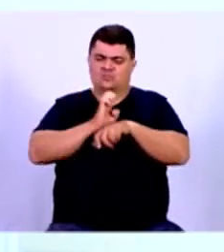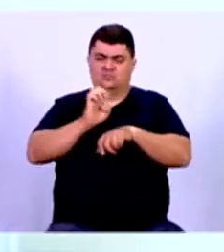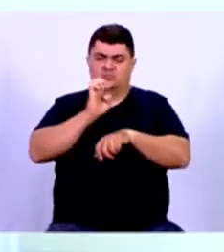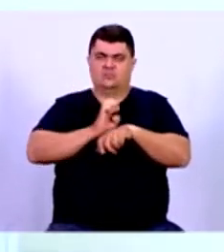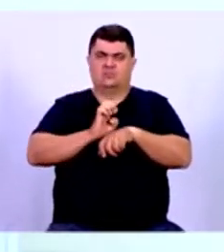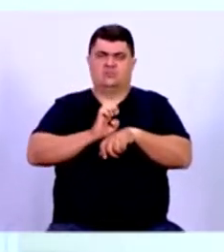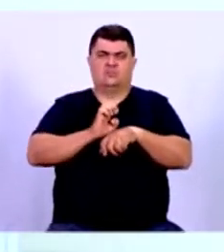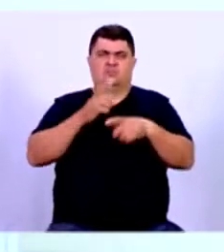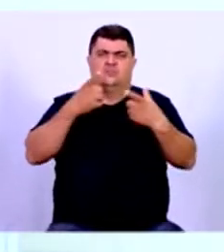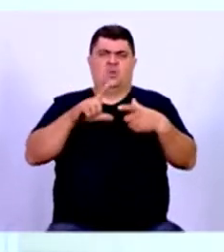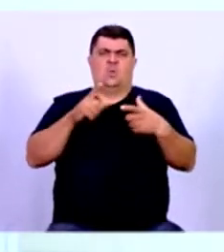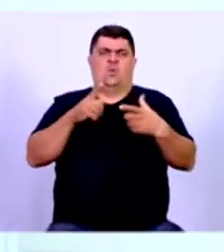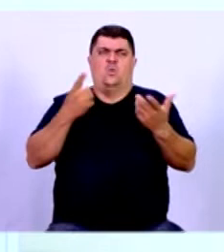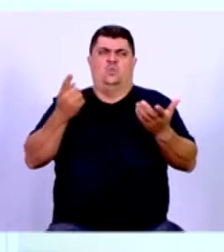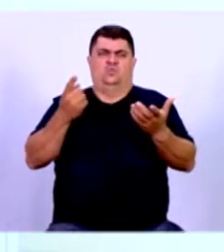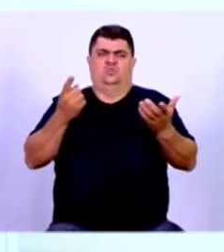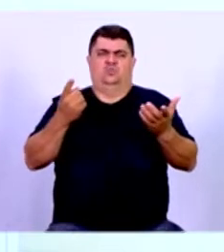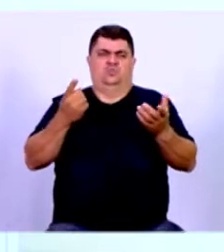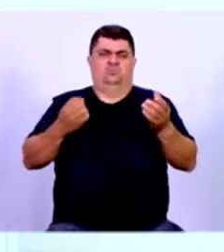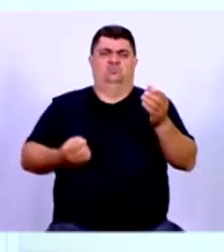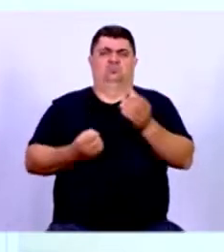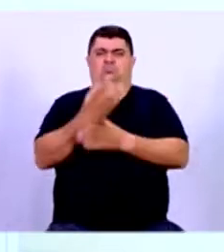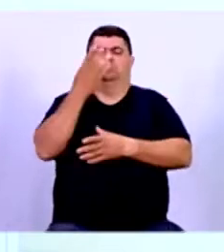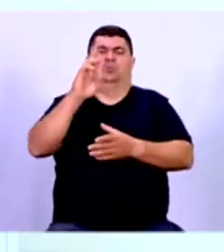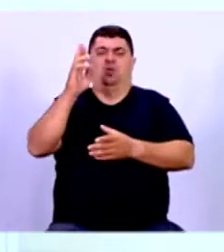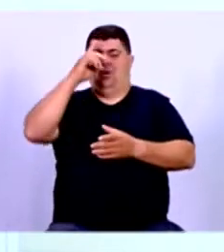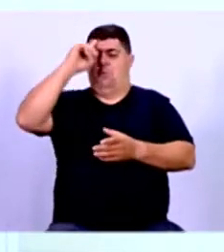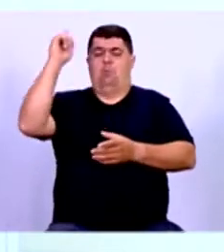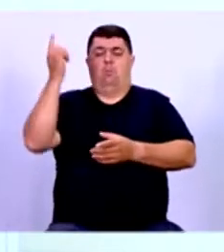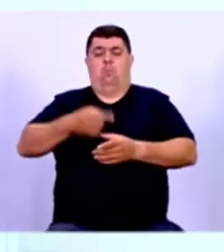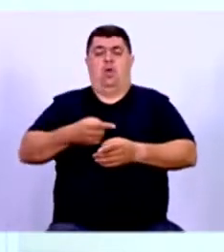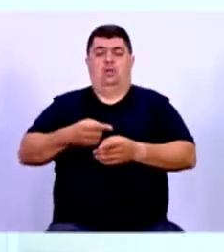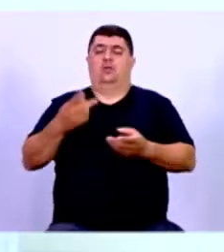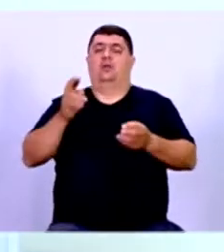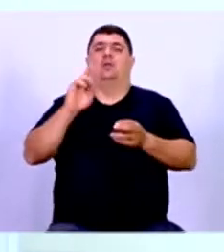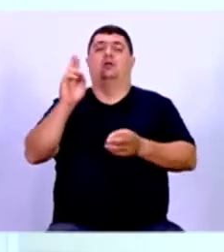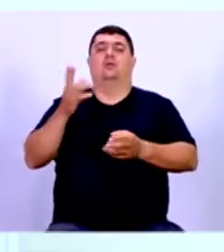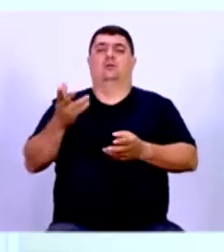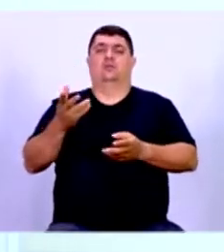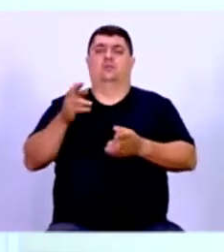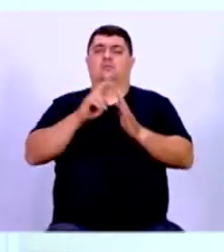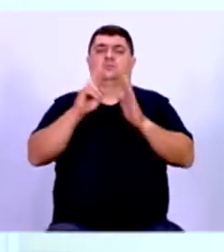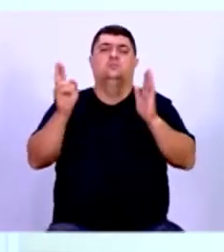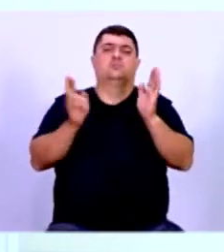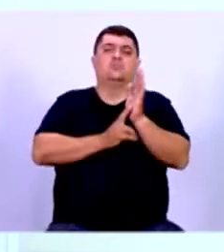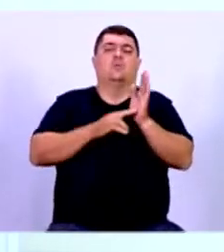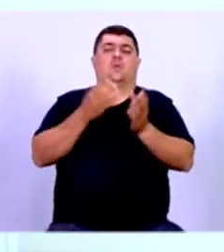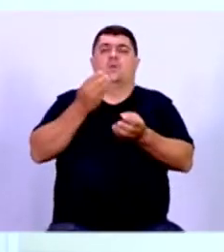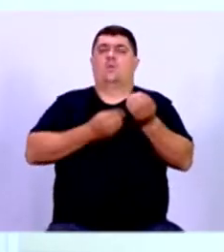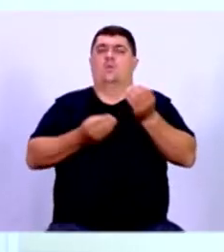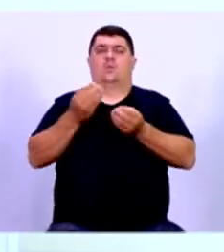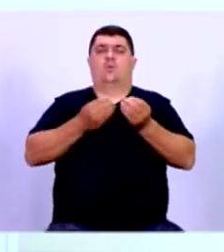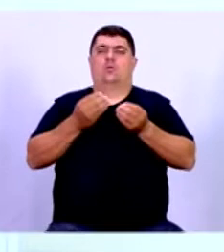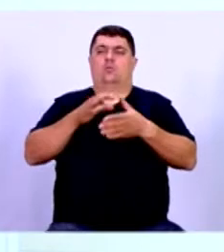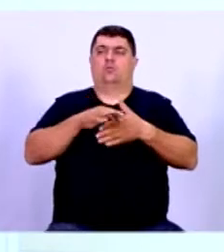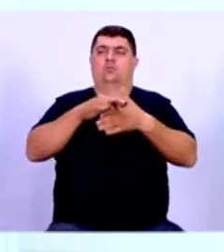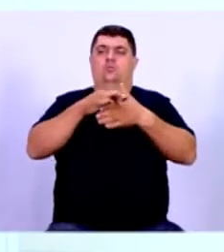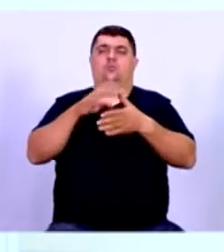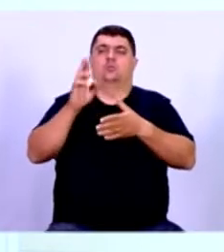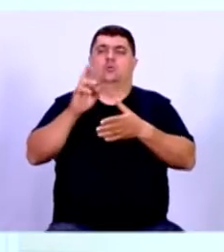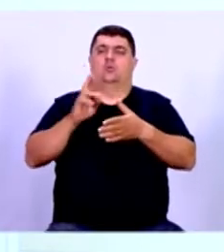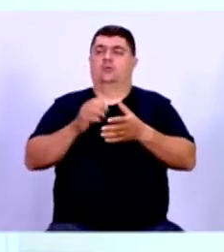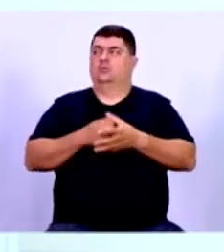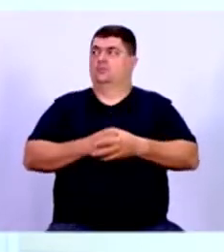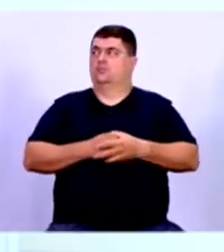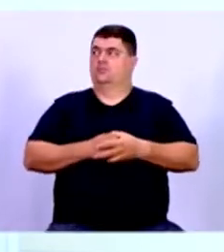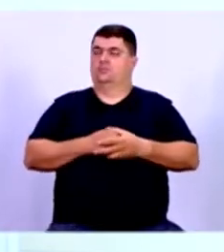Da onde veio essa exigência, como que ele se regulamenta, quais são os princípios